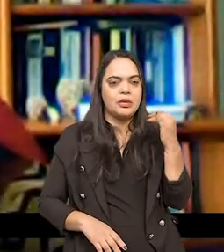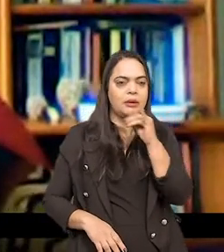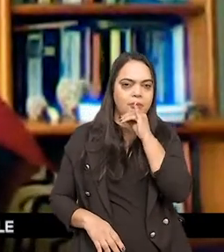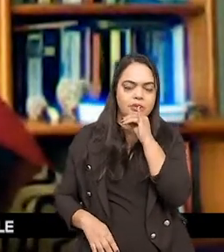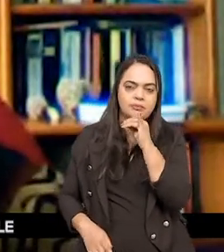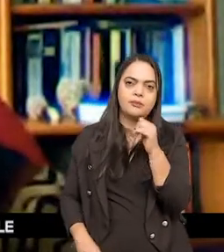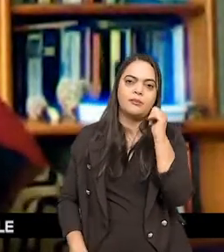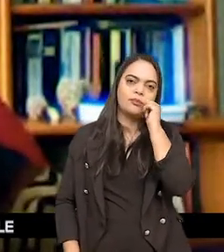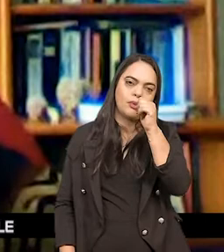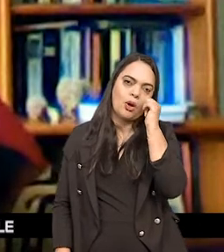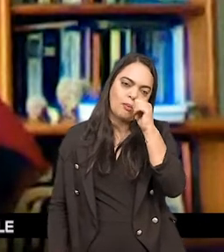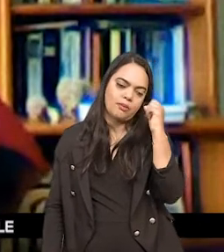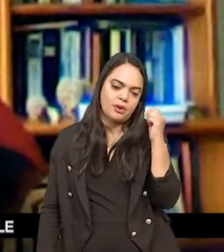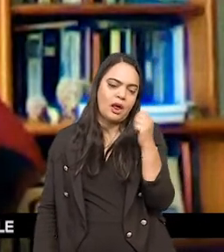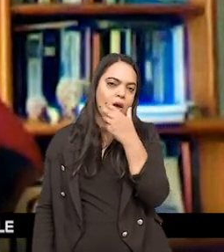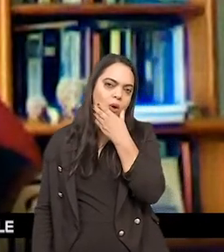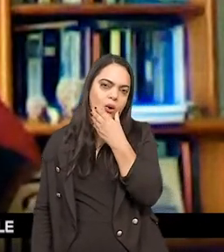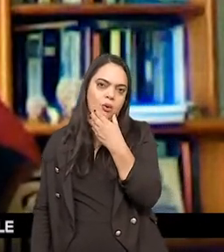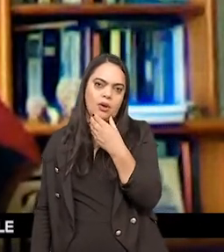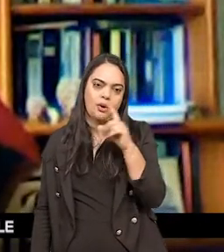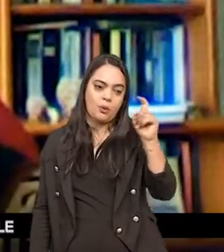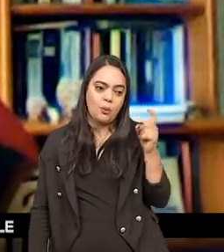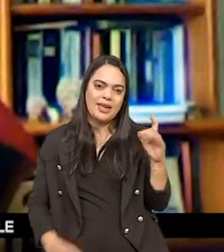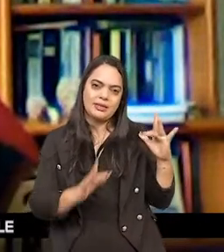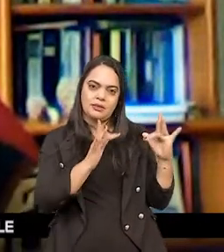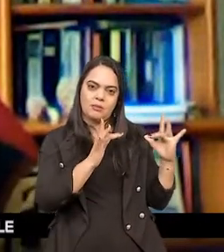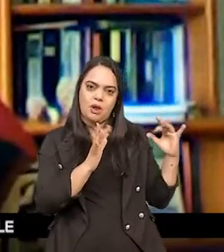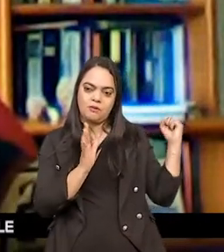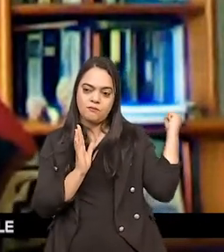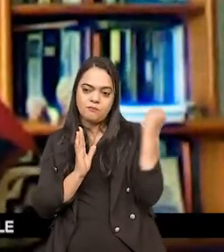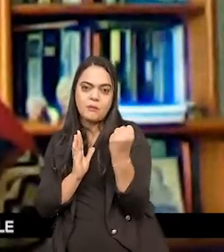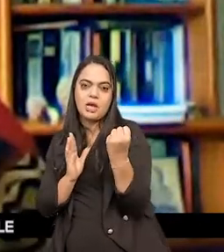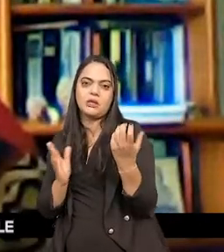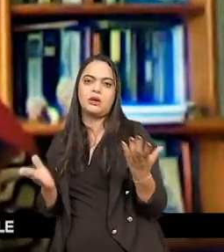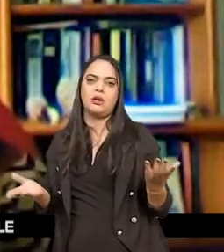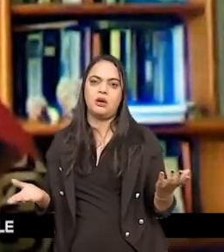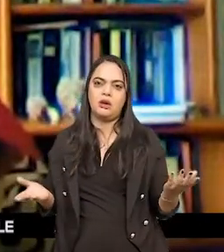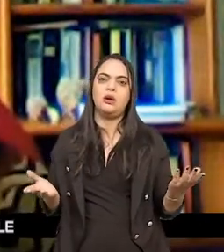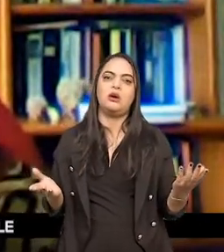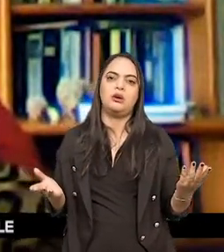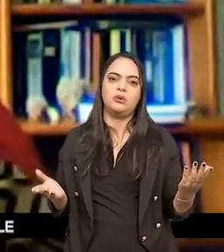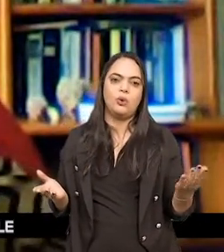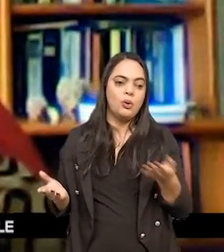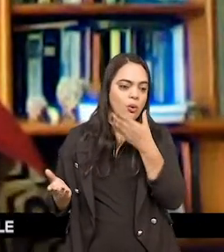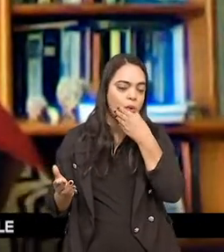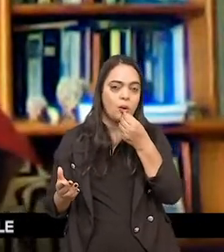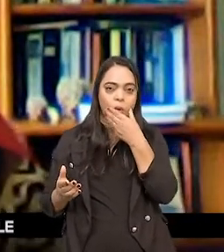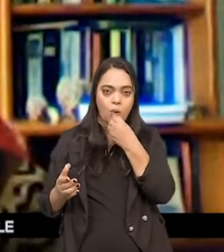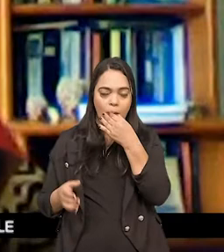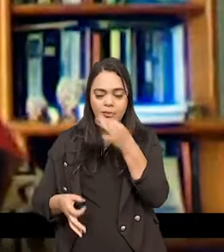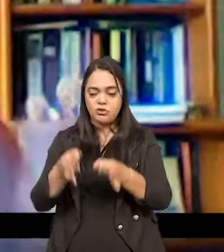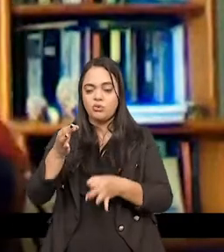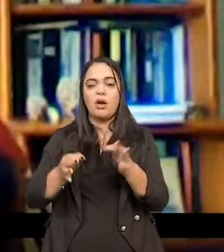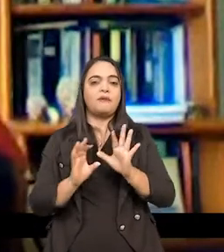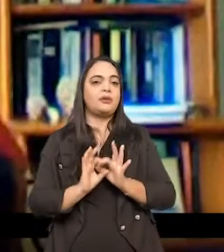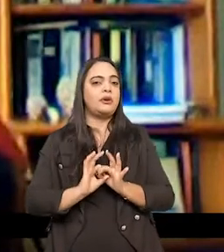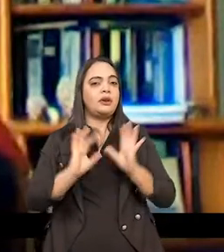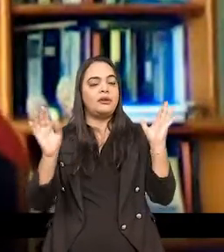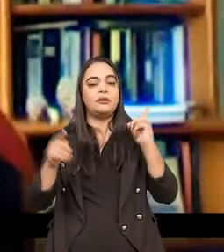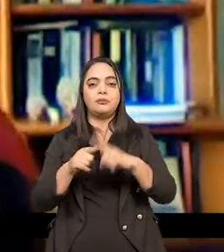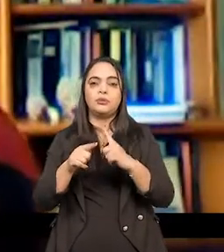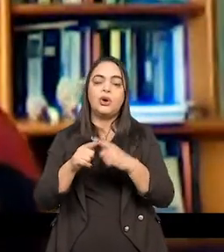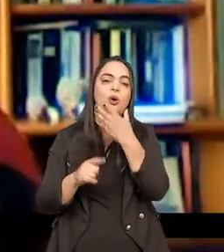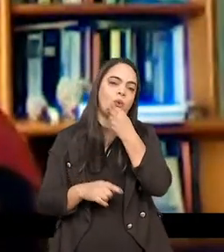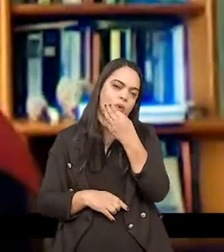mulher que foi assassinada por um ex-namorado ali em São Luís Gonzaga, o cara foi absolvido na primeira instância porque ele falou o seguinte,